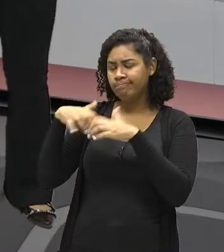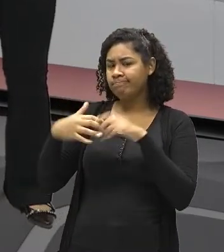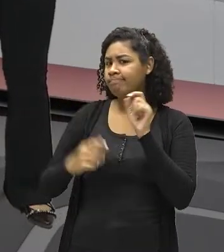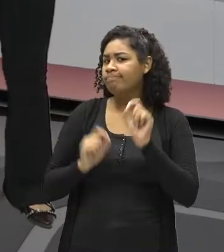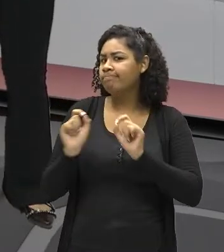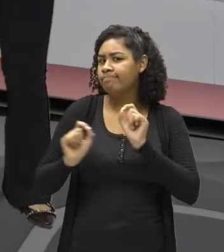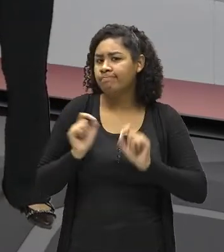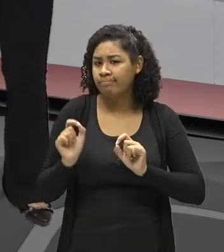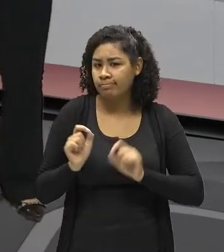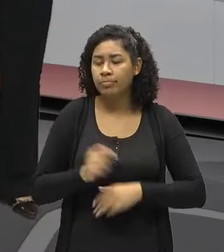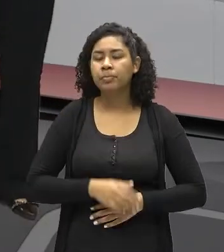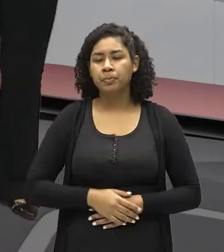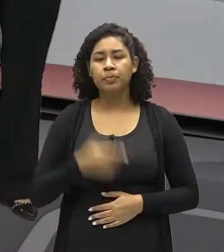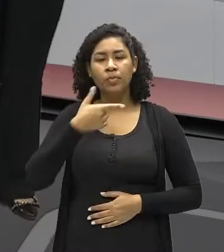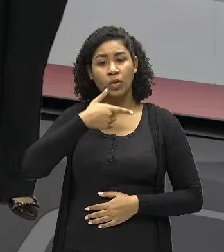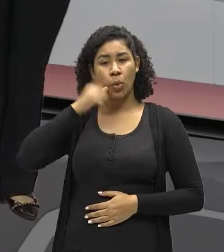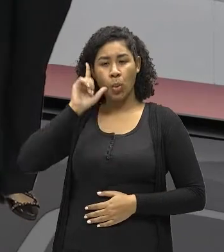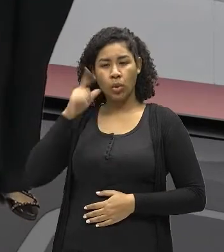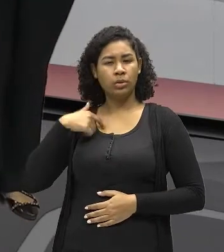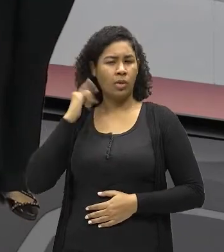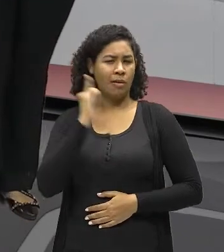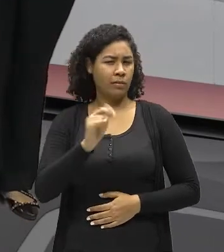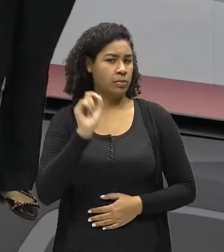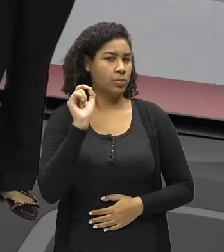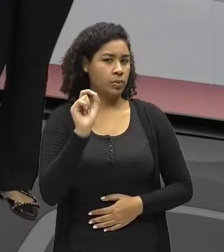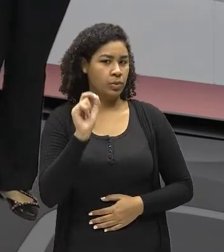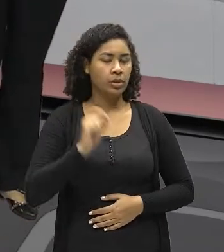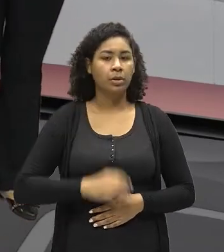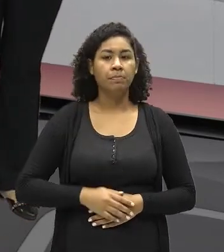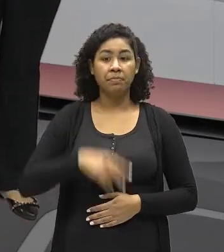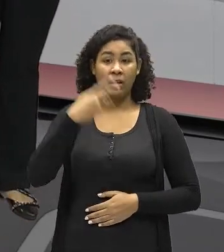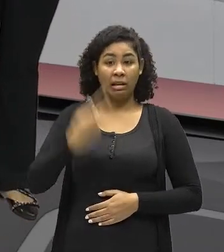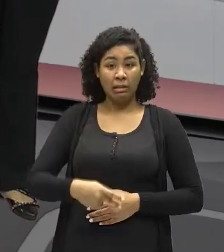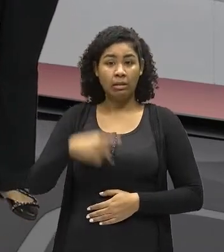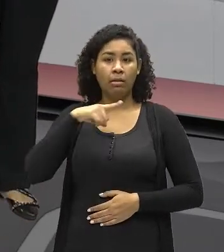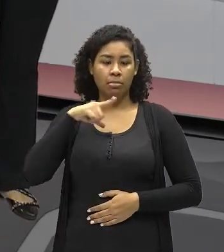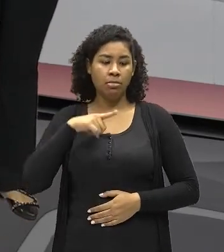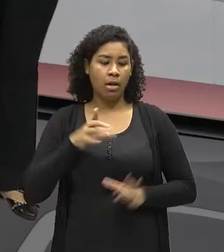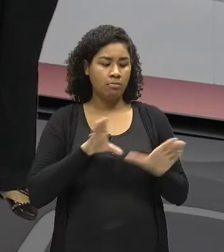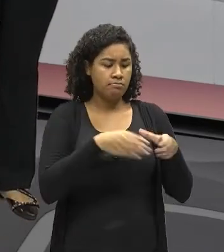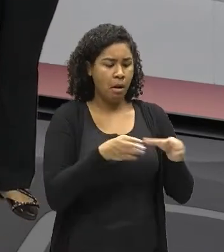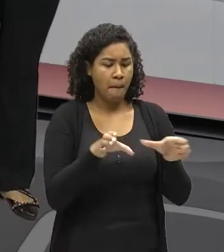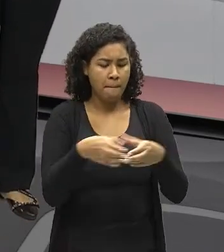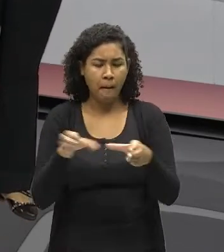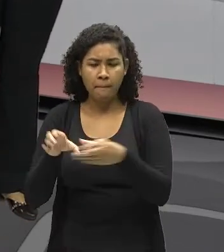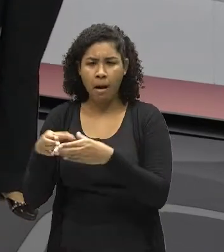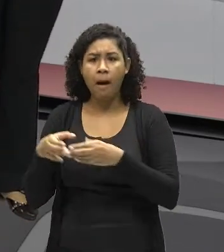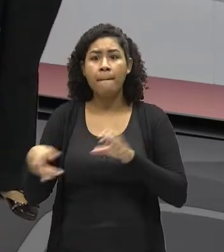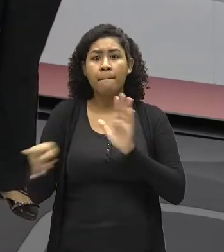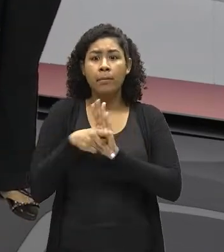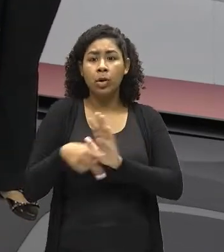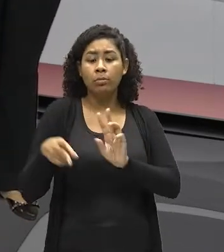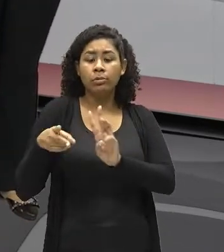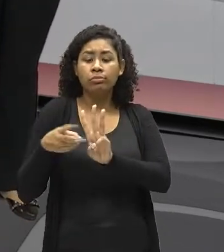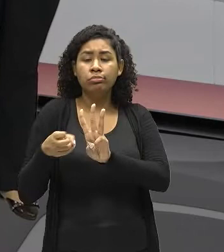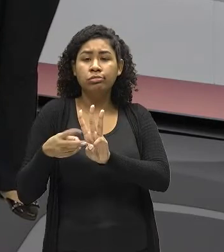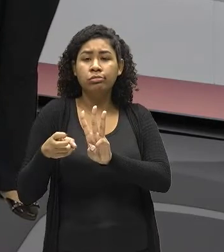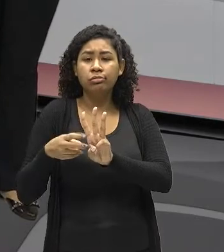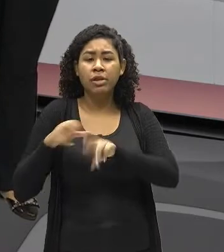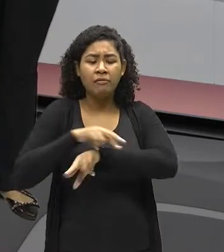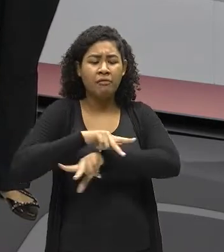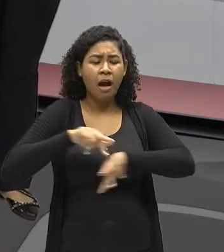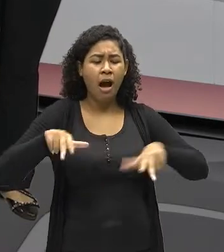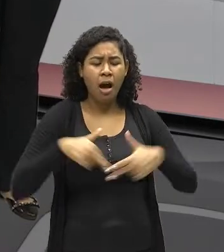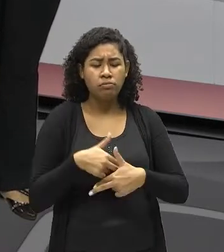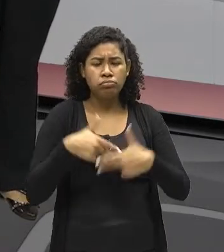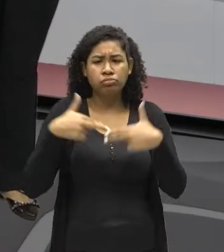ontem a vocês que aqui já existiram inúmeros grupos indígenas, inúmeras etnias, e que